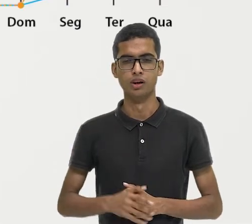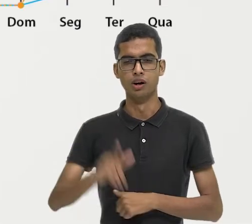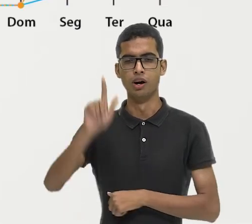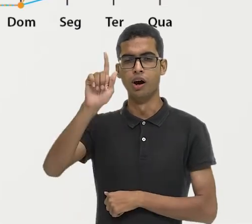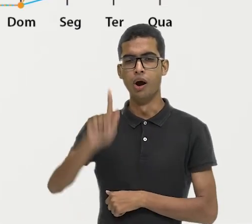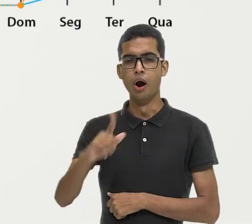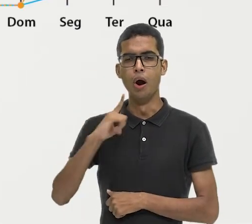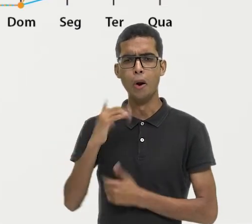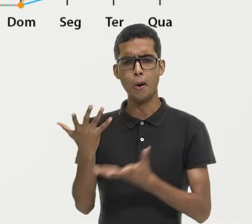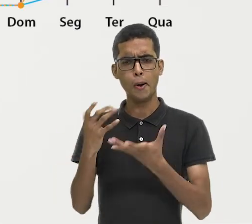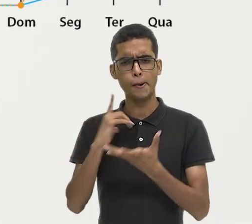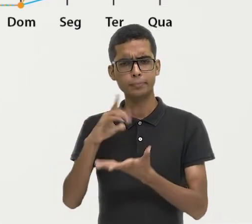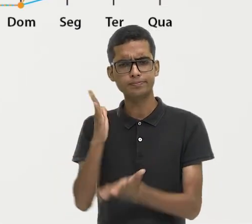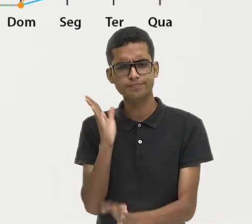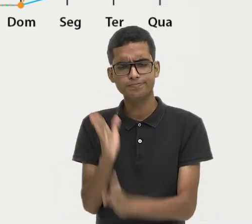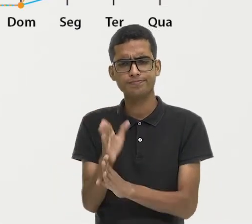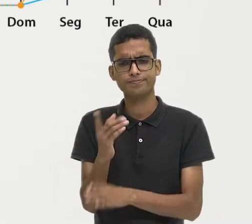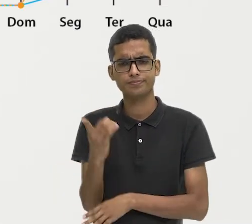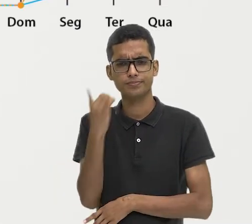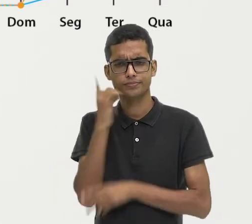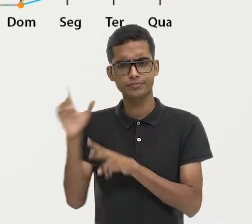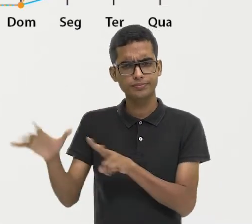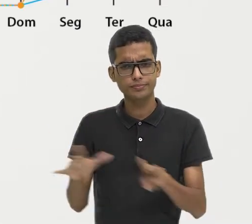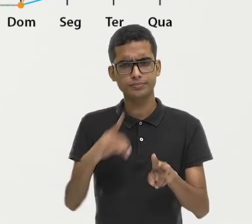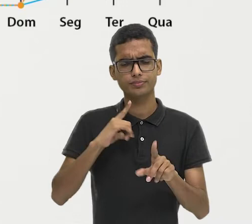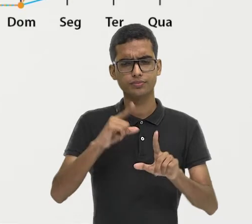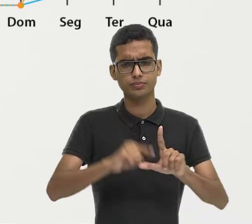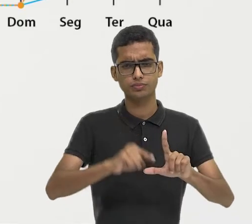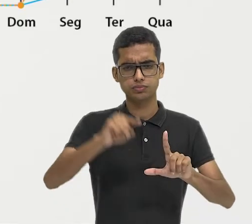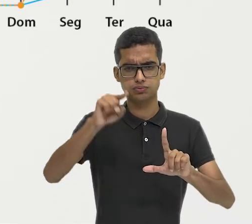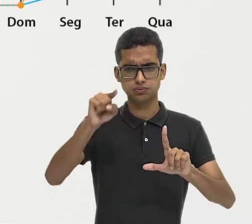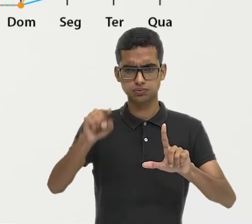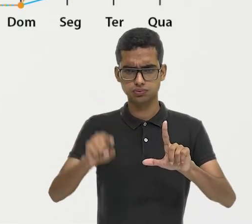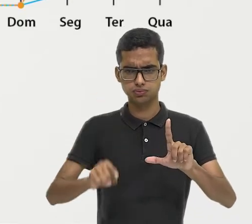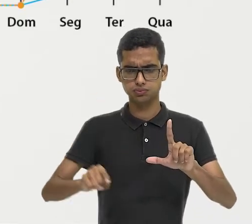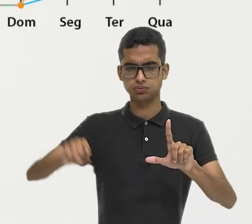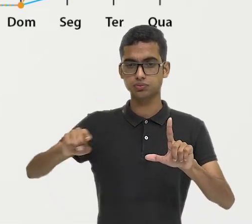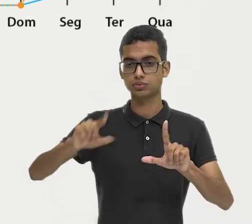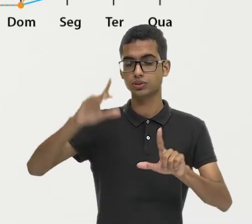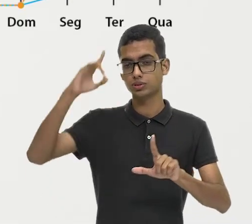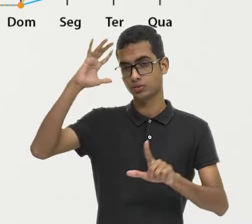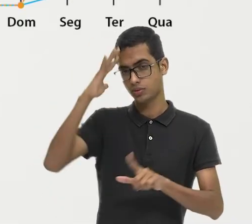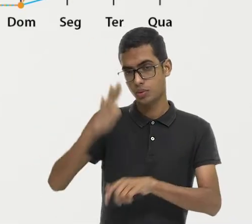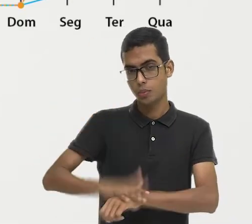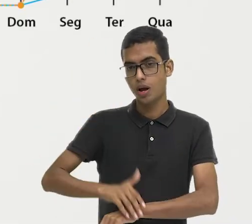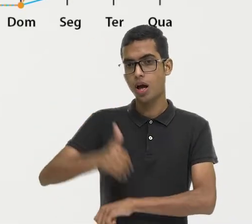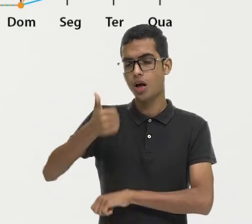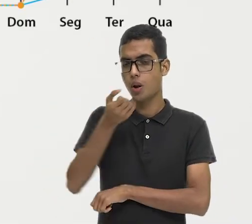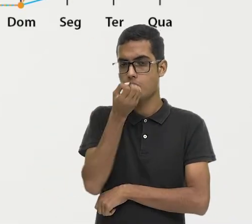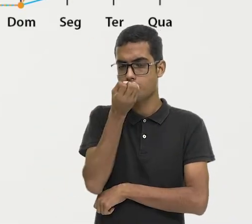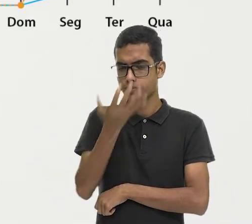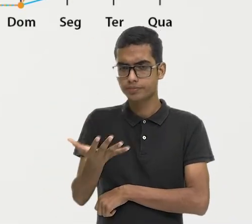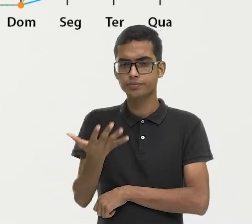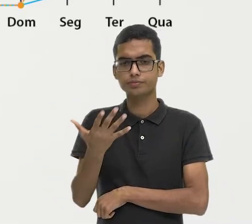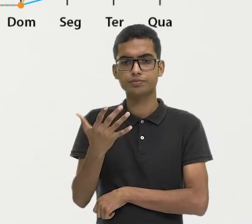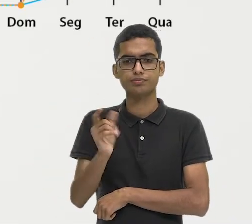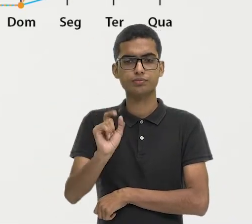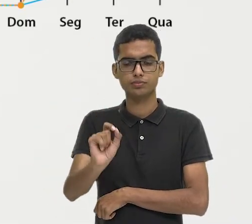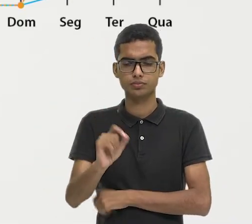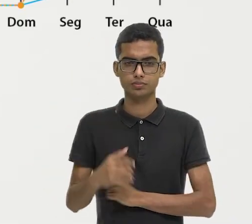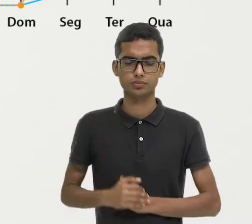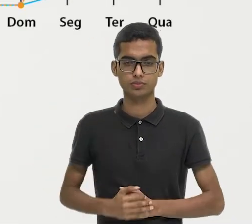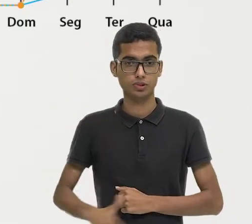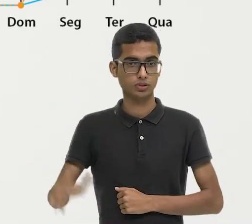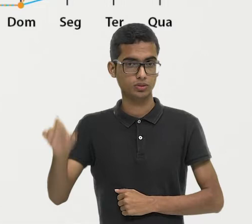O gerente de atendimento deseja identificar os dias da semana em que o nível de eficiência pode ser considerado muito bom,